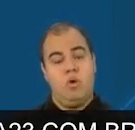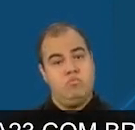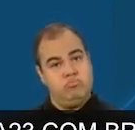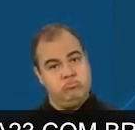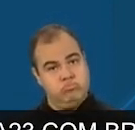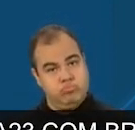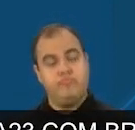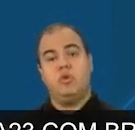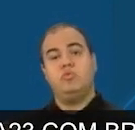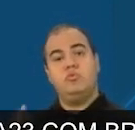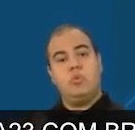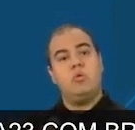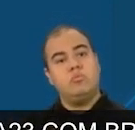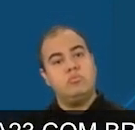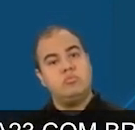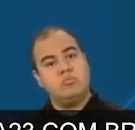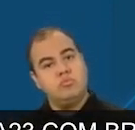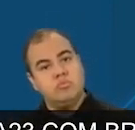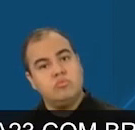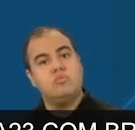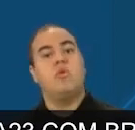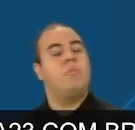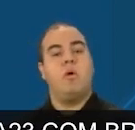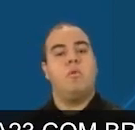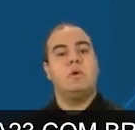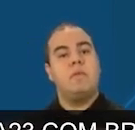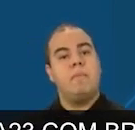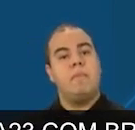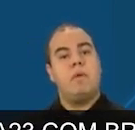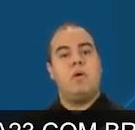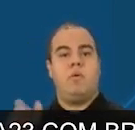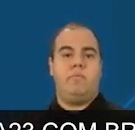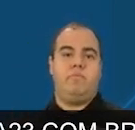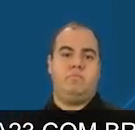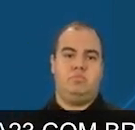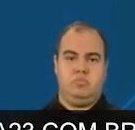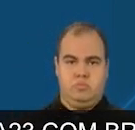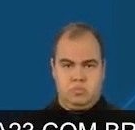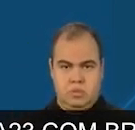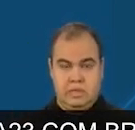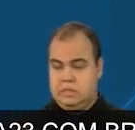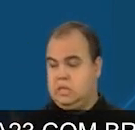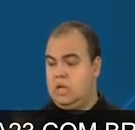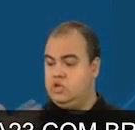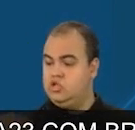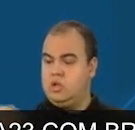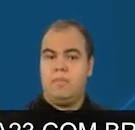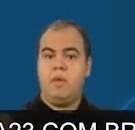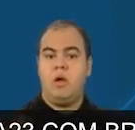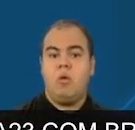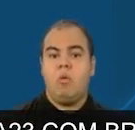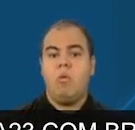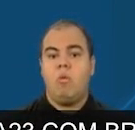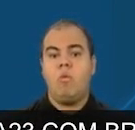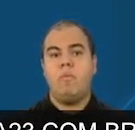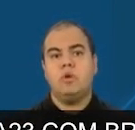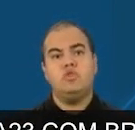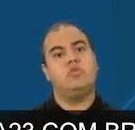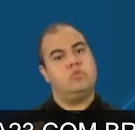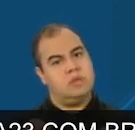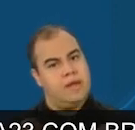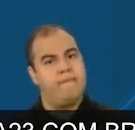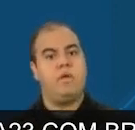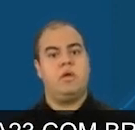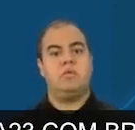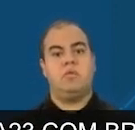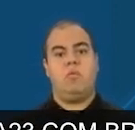a construção de algo melhor para o trabalhador. Agora, se nós não somos chamados, como que a gente vai fazer uma defesa de um